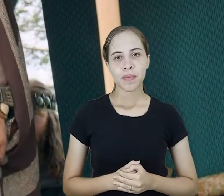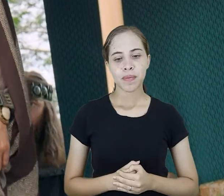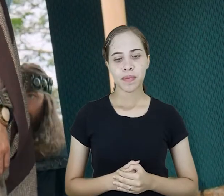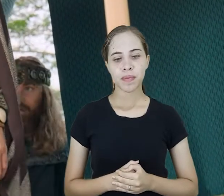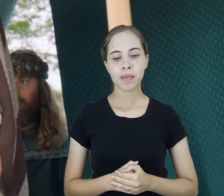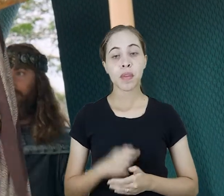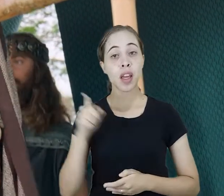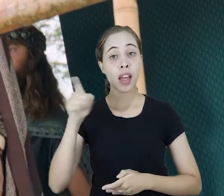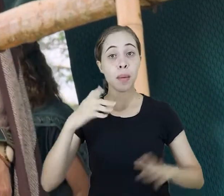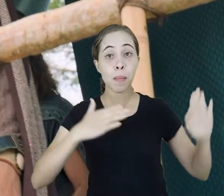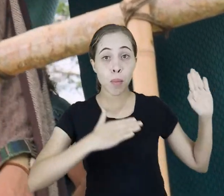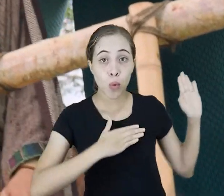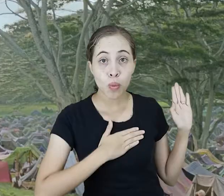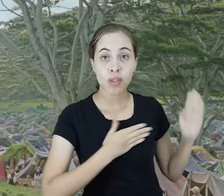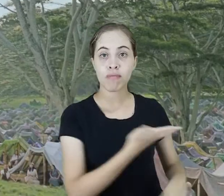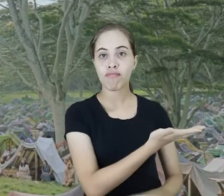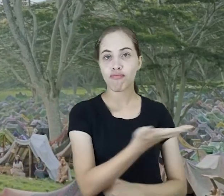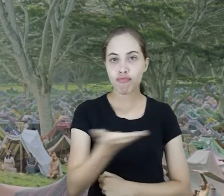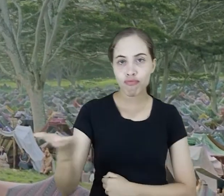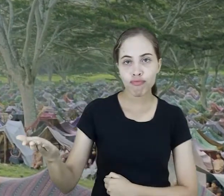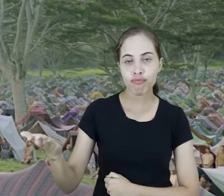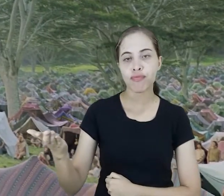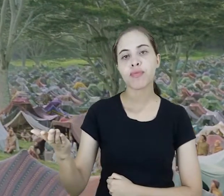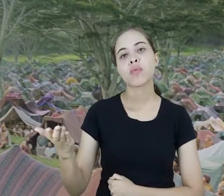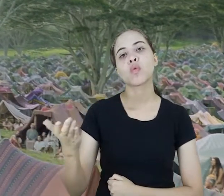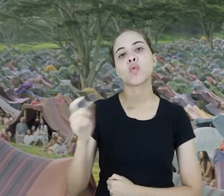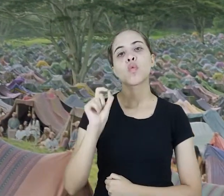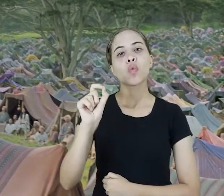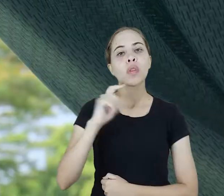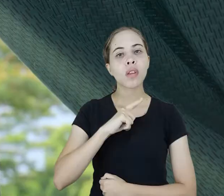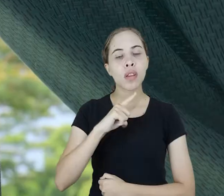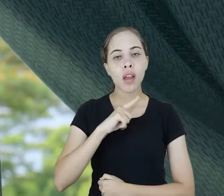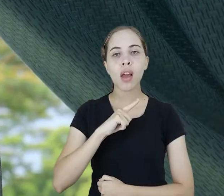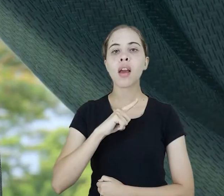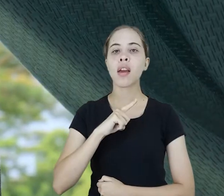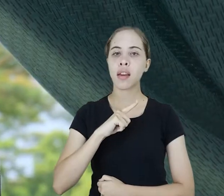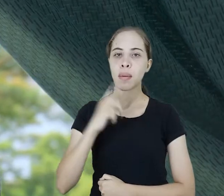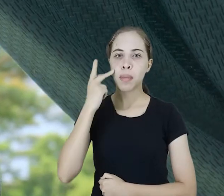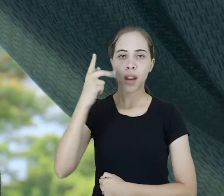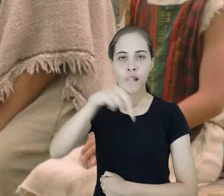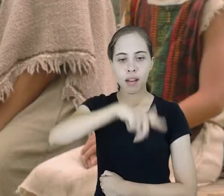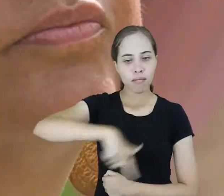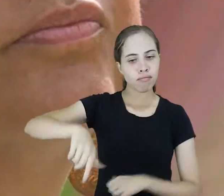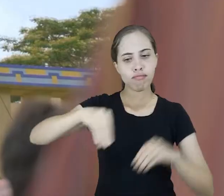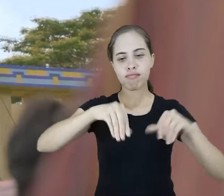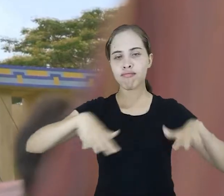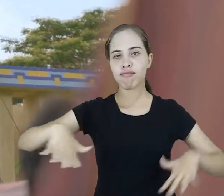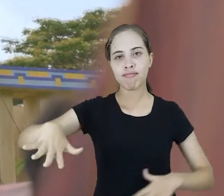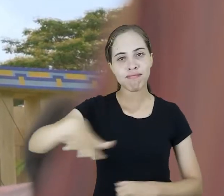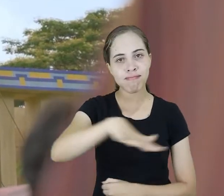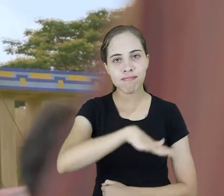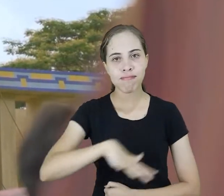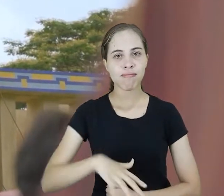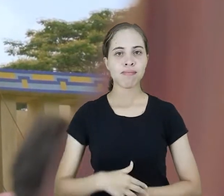E ele prometeu-vos que prosperaríeis na terra.